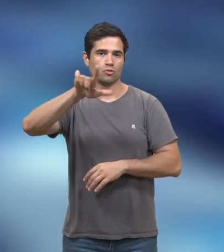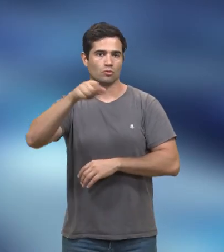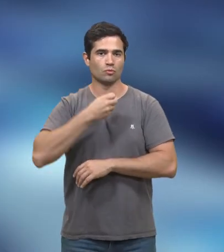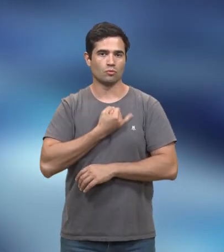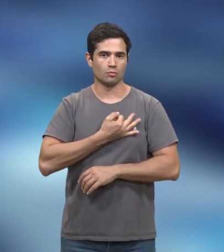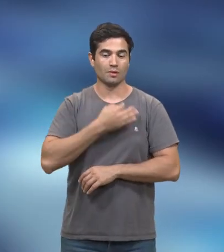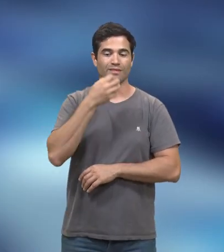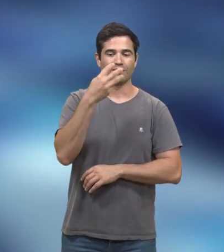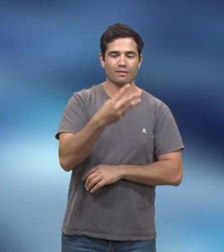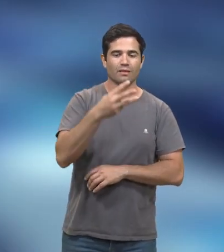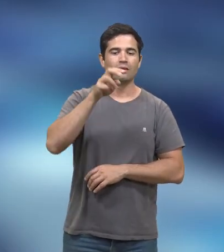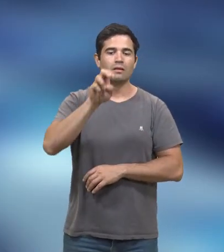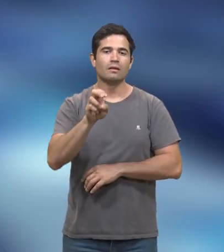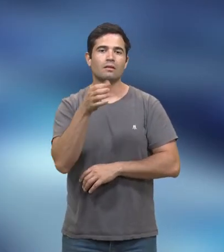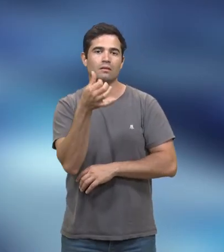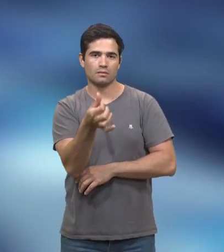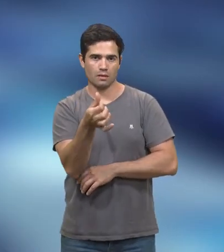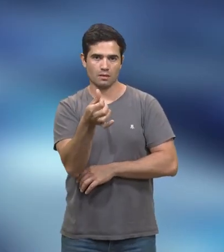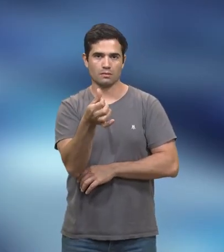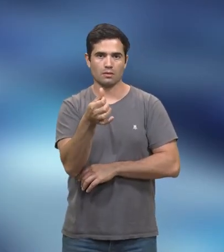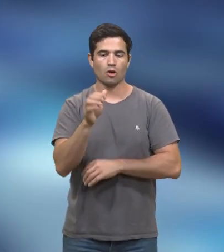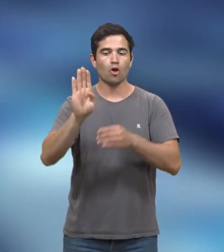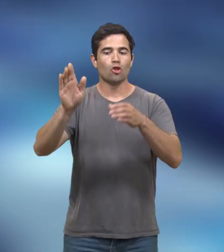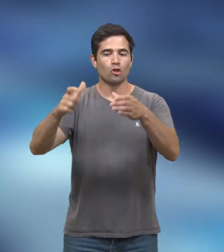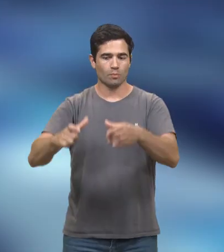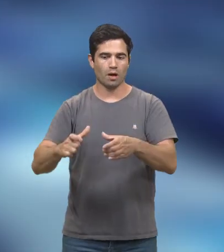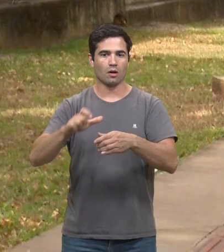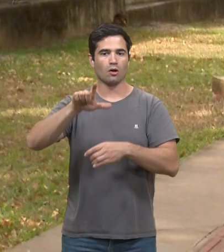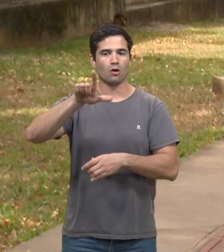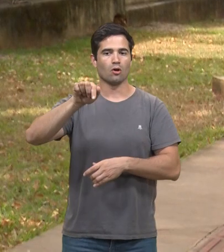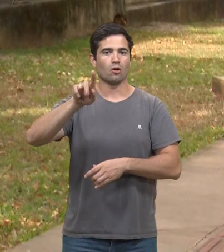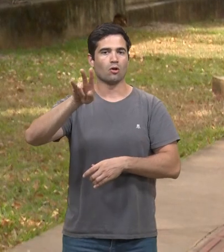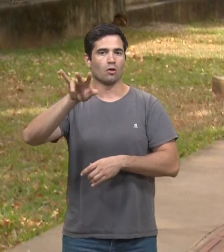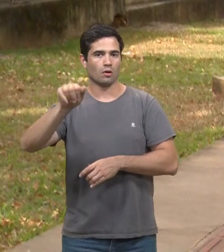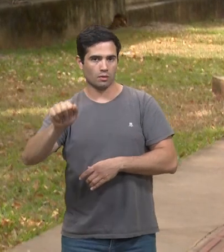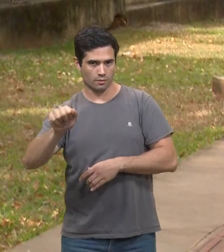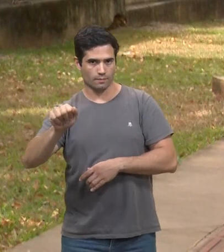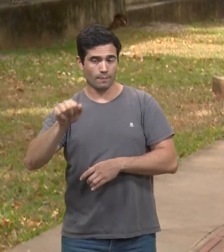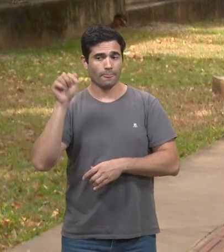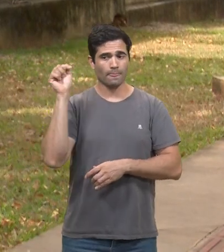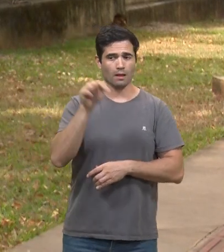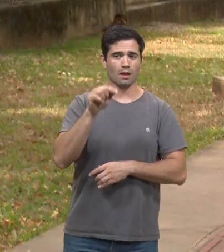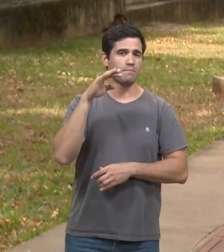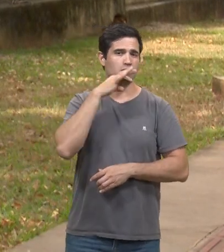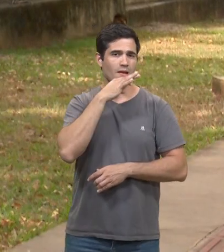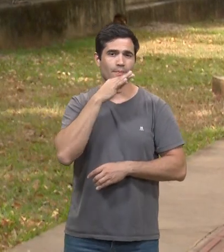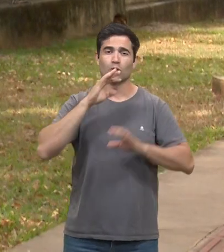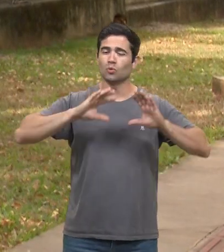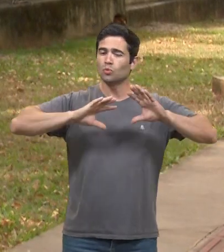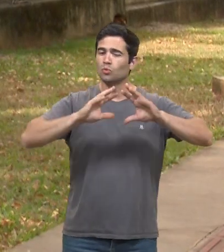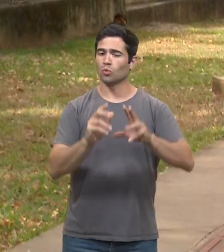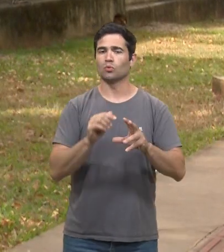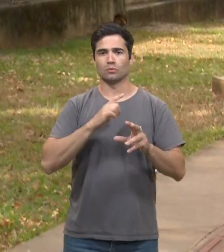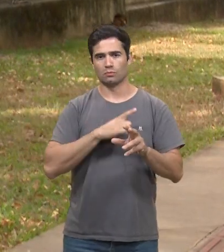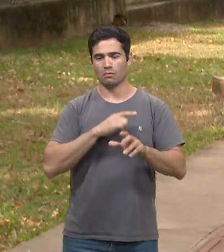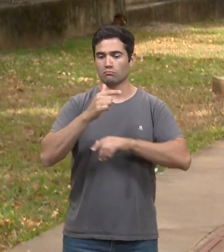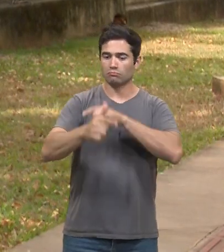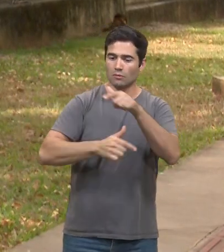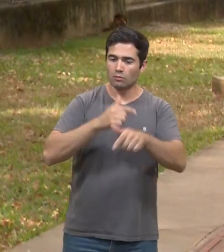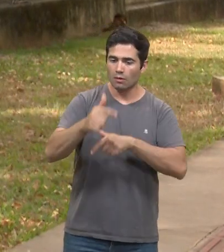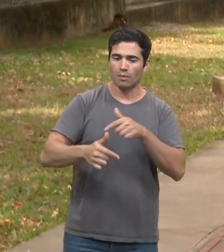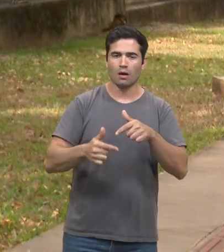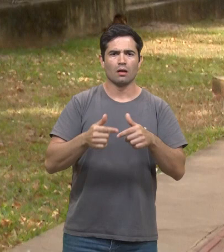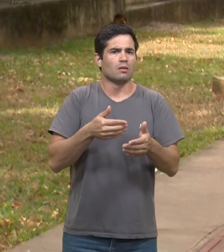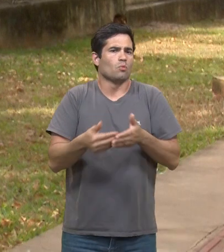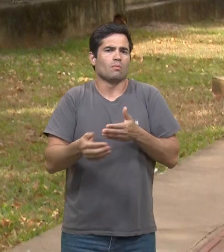14 de Julho, número 356, na Vila Glória. Lá os alunos eles acabam percebendo e tendo toda essa dinâmica